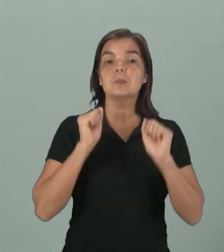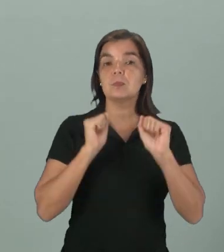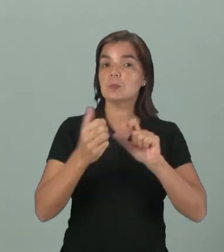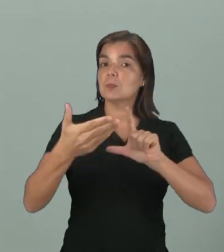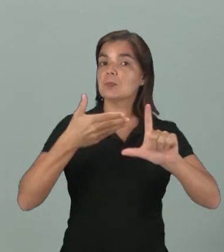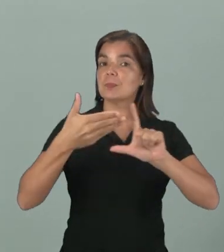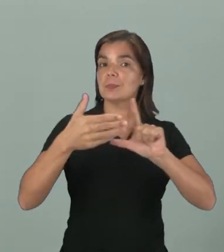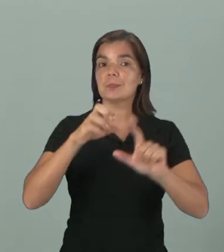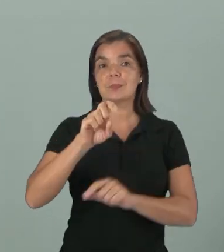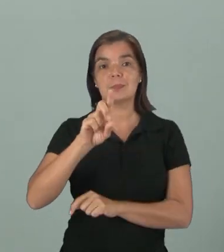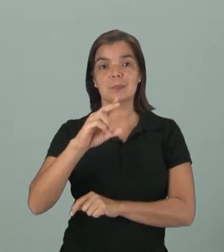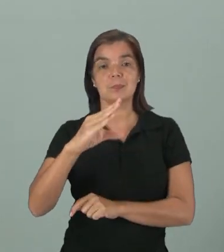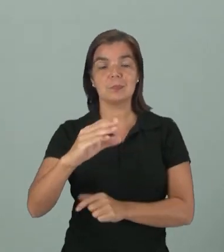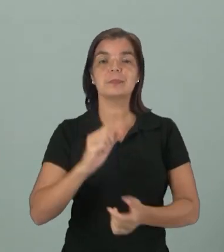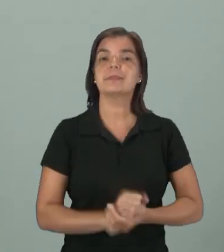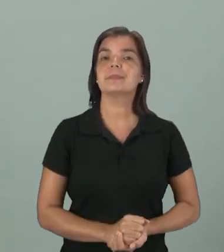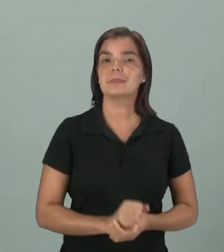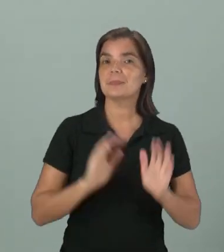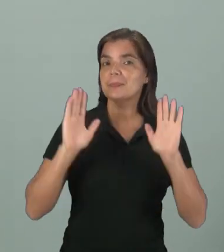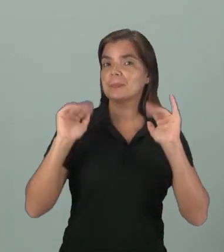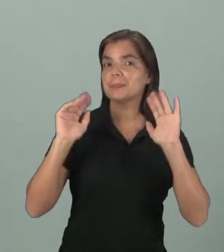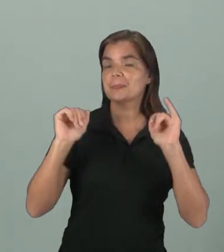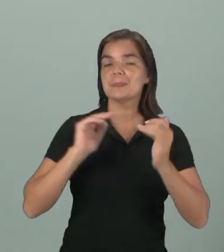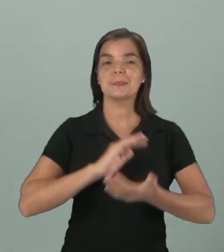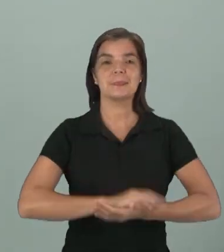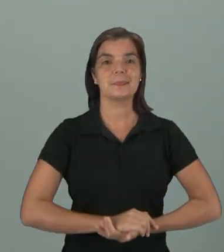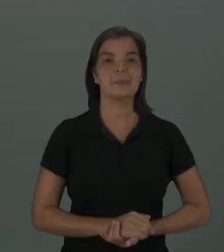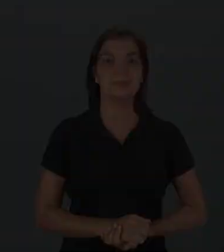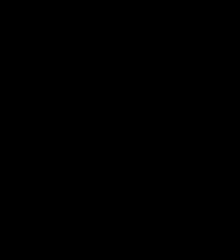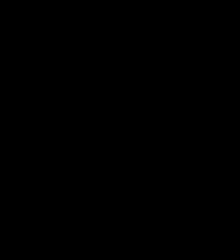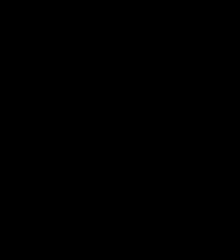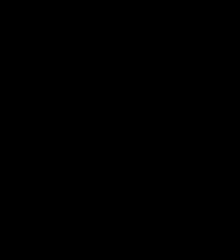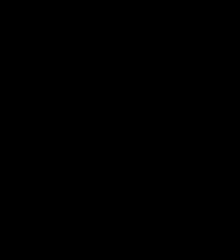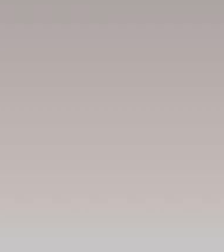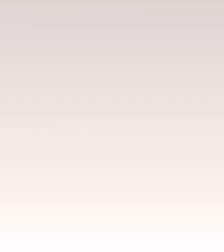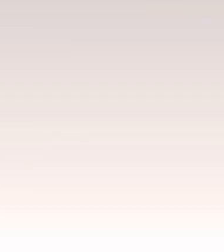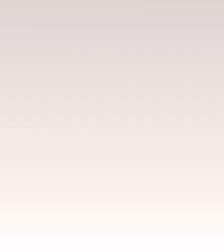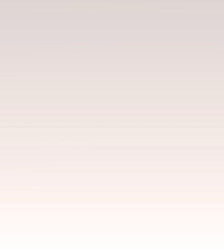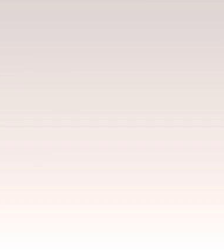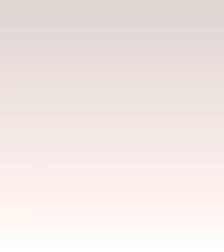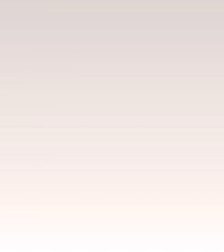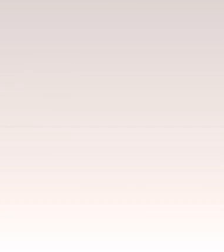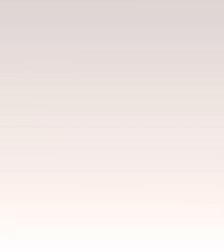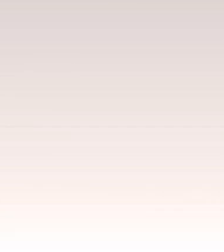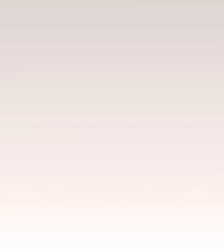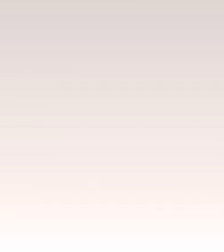podem acessá-la mais vezes lá na plataforma Eduque. Até a próxima aula!